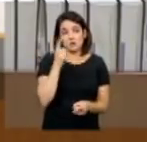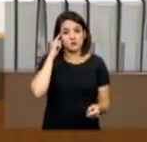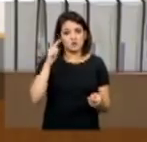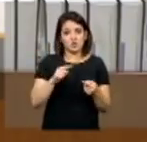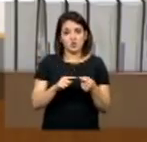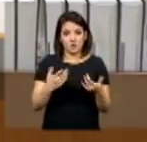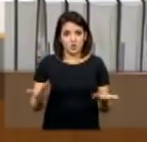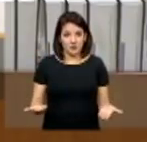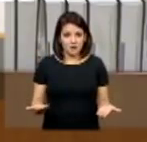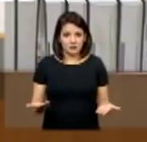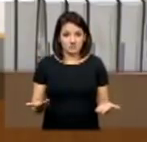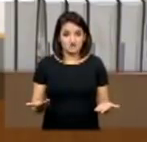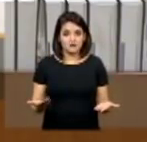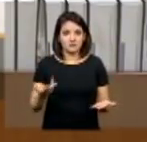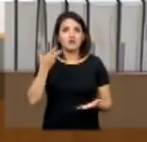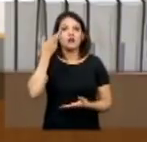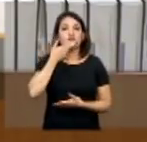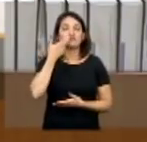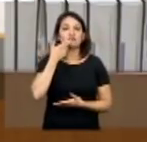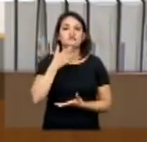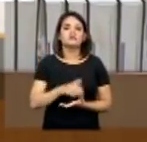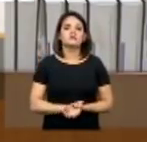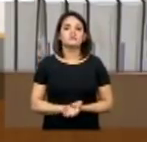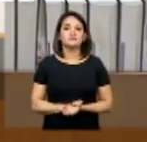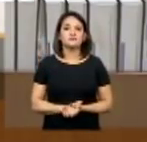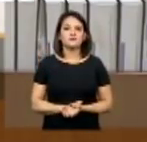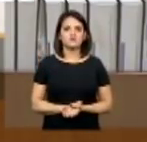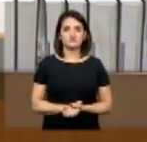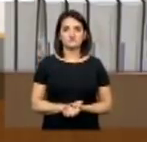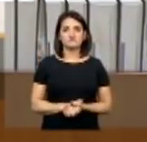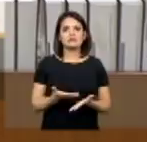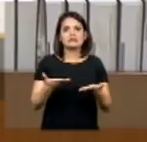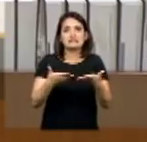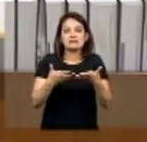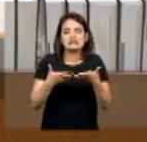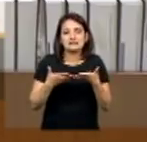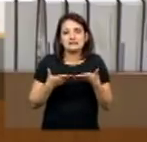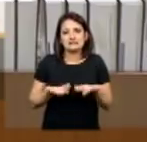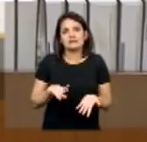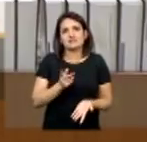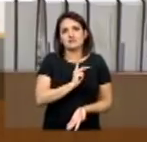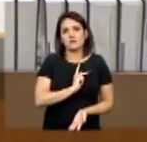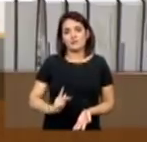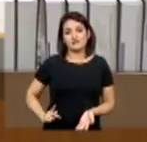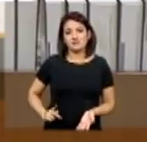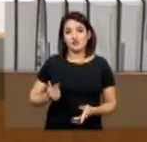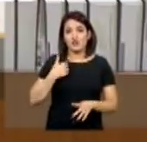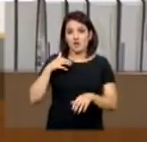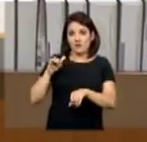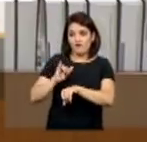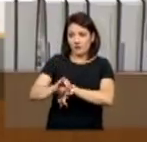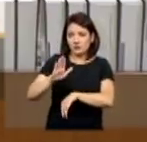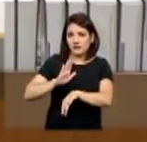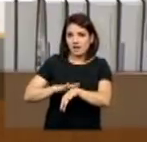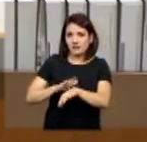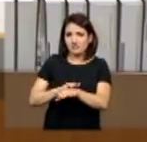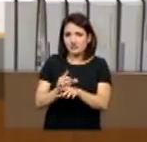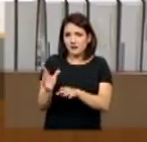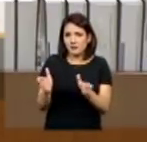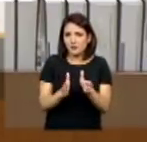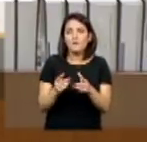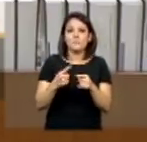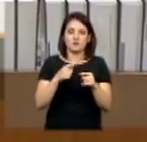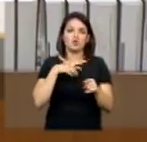levavam o presidente eu é e até pedido licença permanente presidente eu usei por alguns instantes até porque conheço